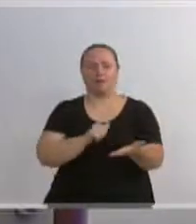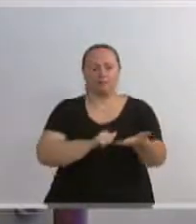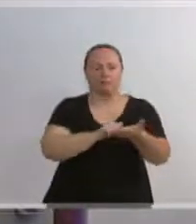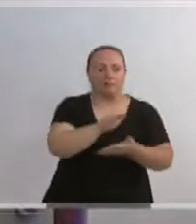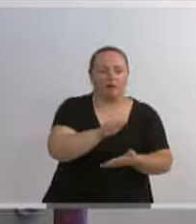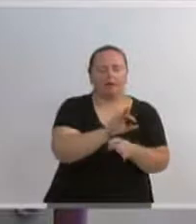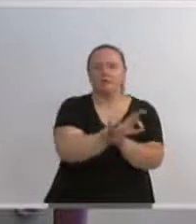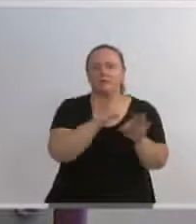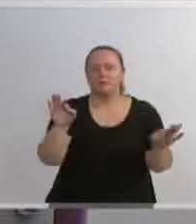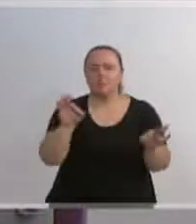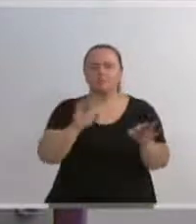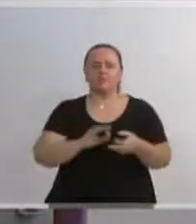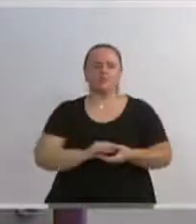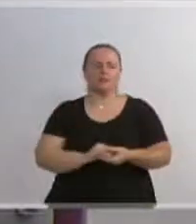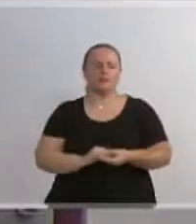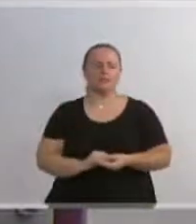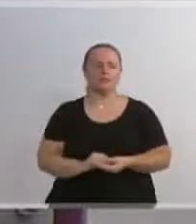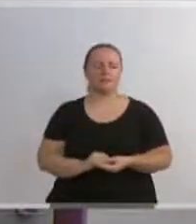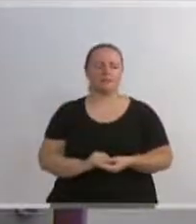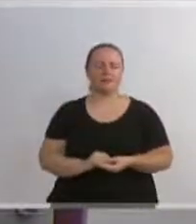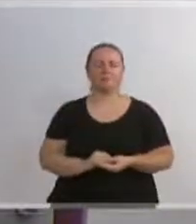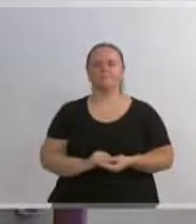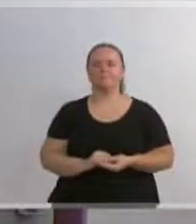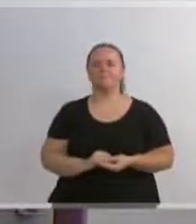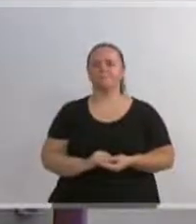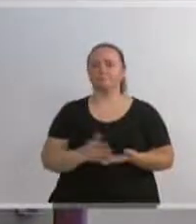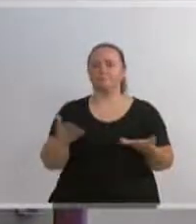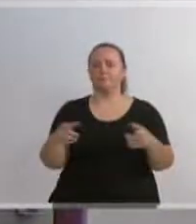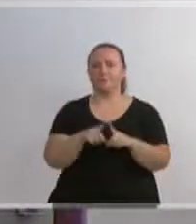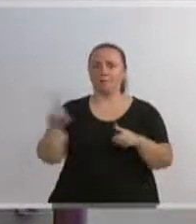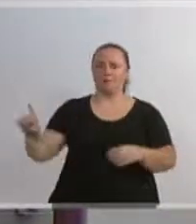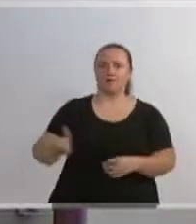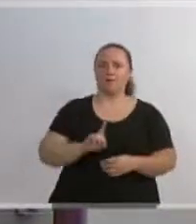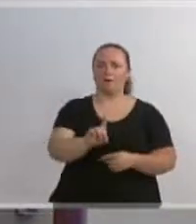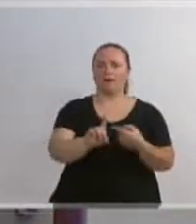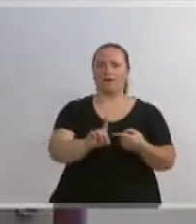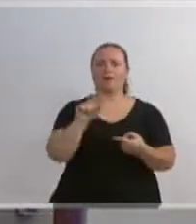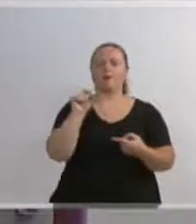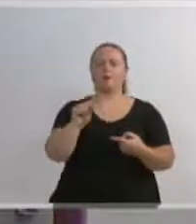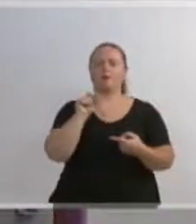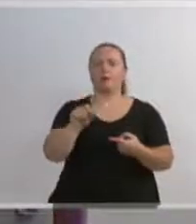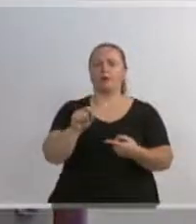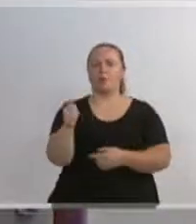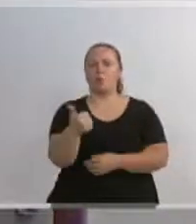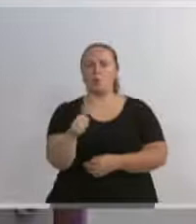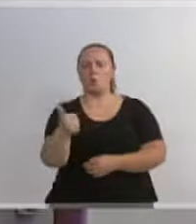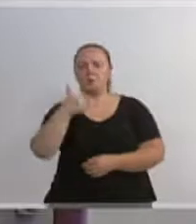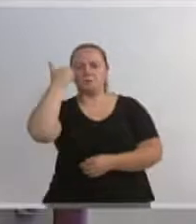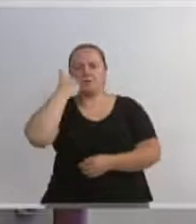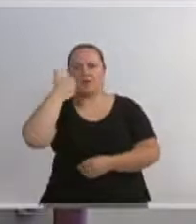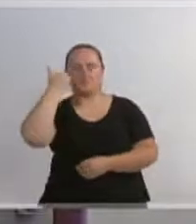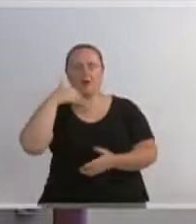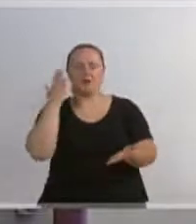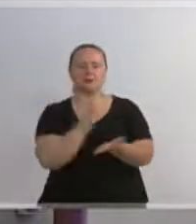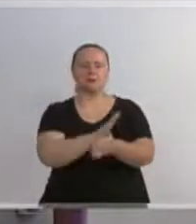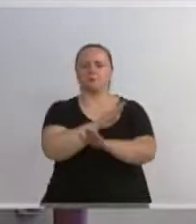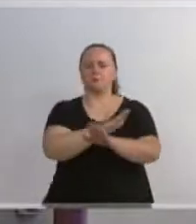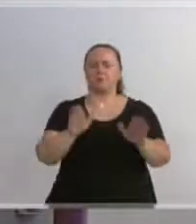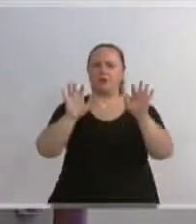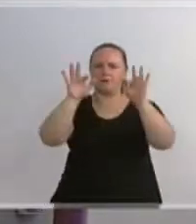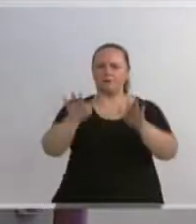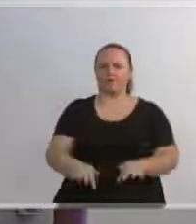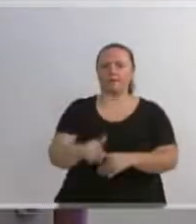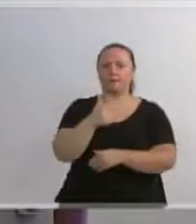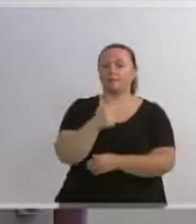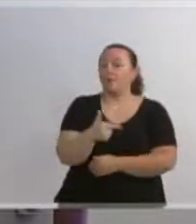Agora, tem vereador dessa casa que foi no WhatsApp e colocou que os 11 safados que vão acabar com os cobradores. Não